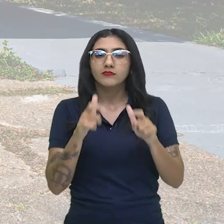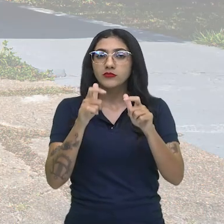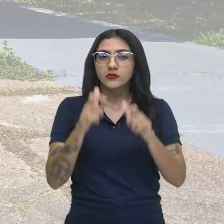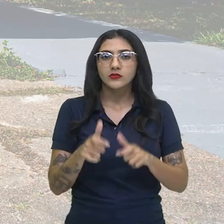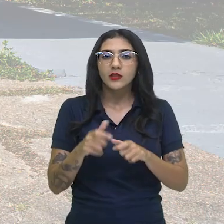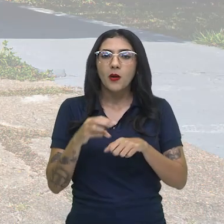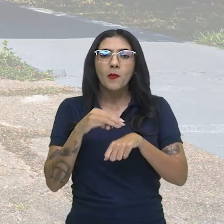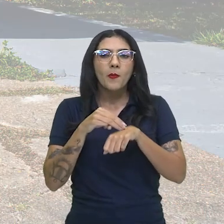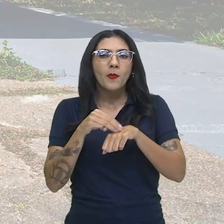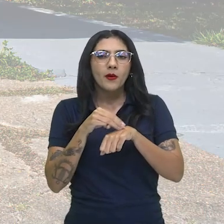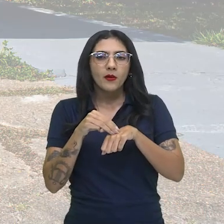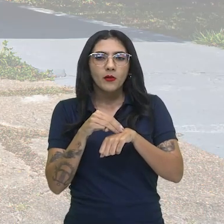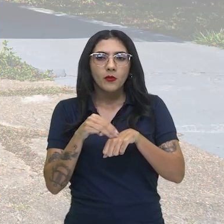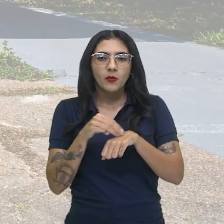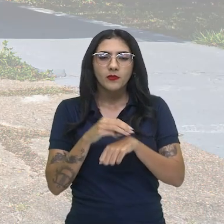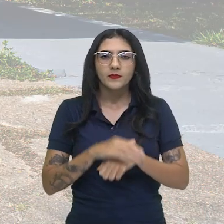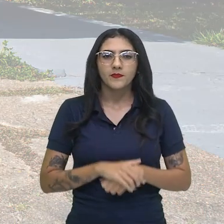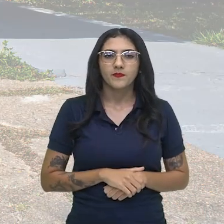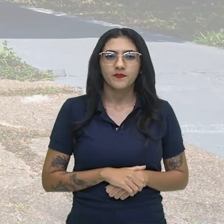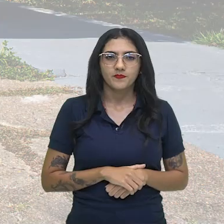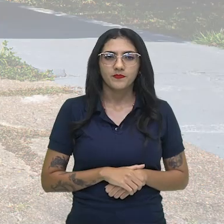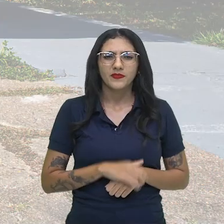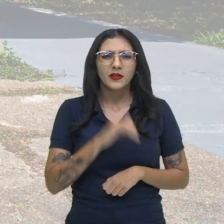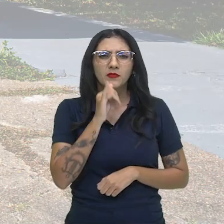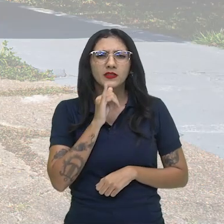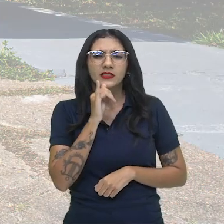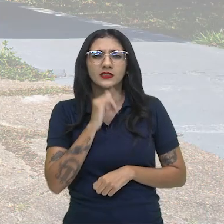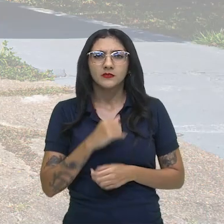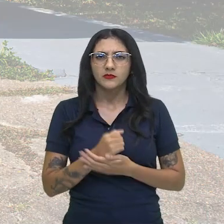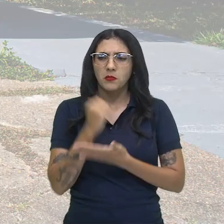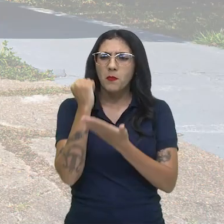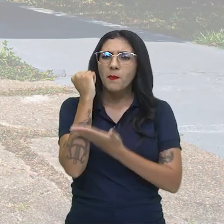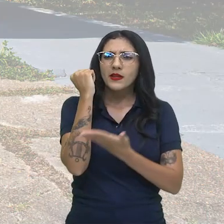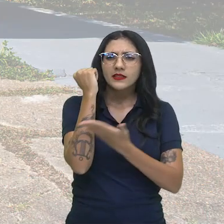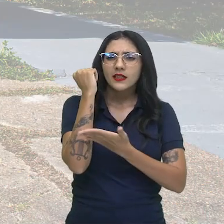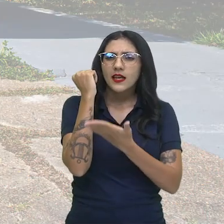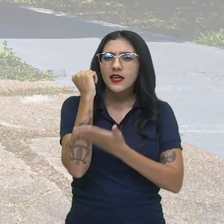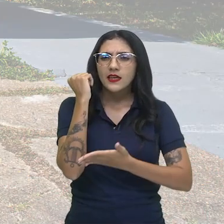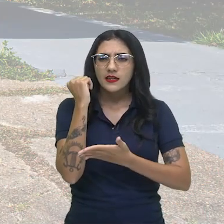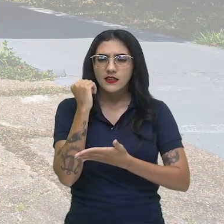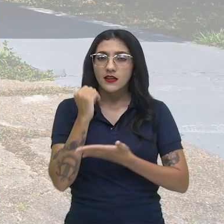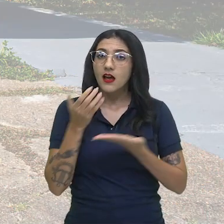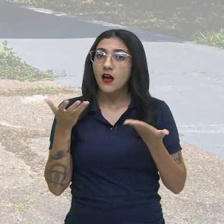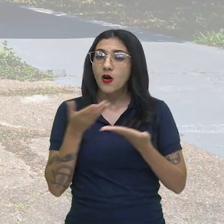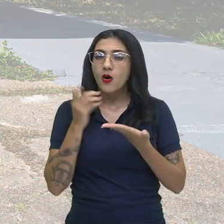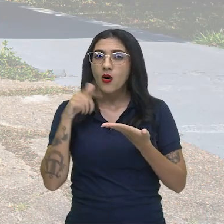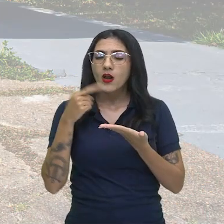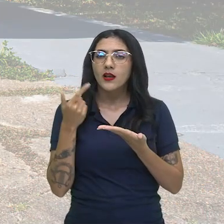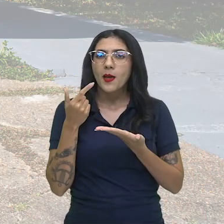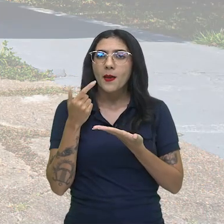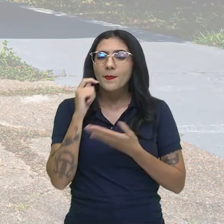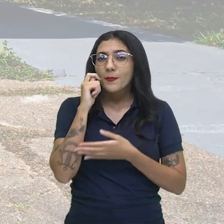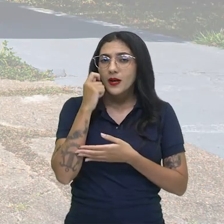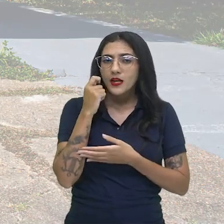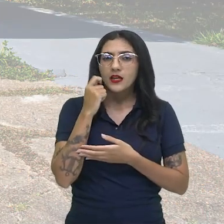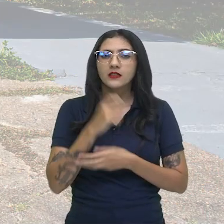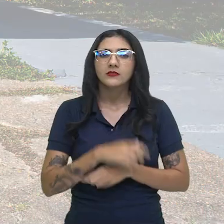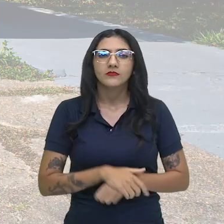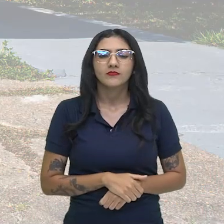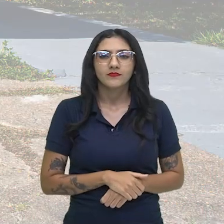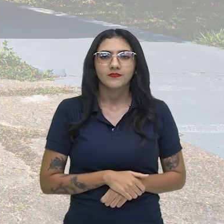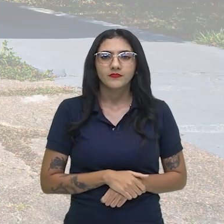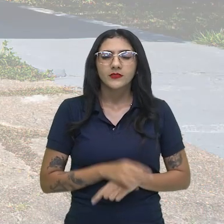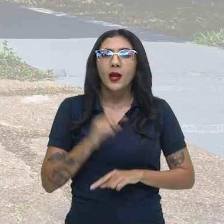coletor marrom. Se for madeira, por exemplo, já vem para um coletor preto. Se for, por exemplo,